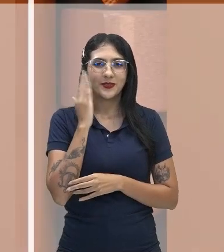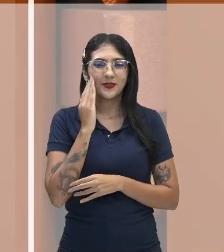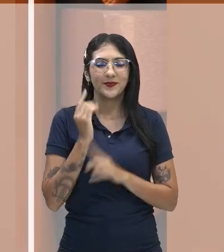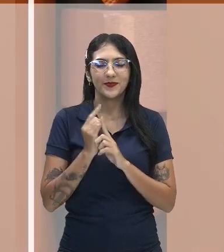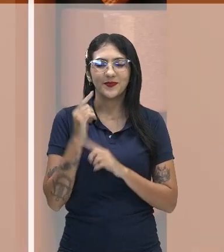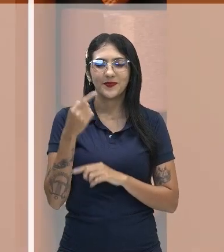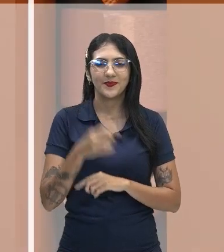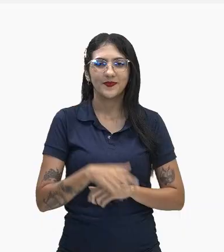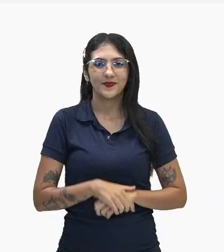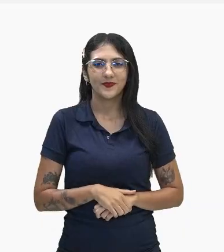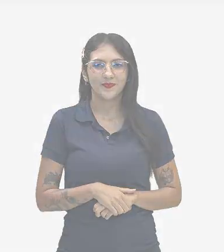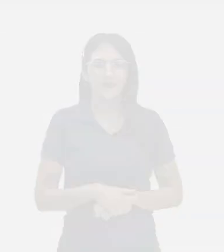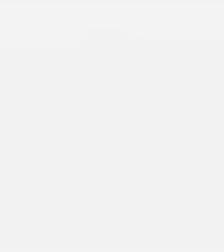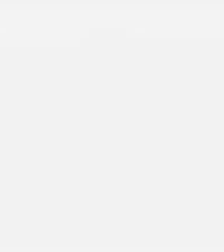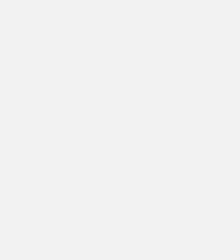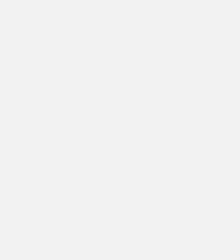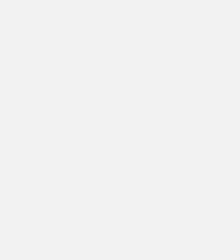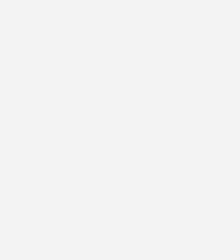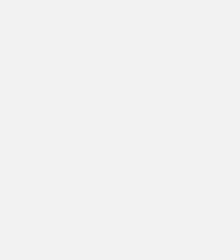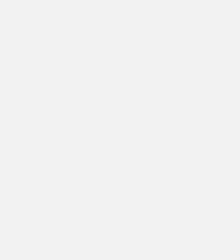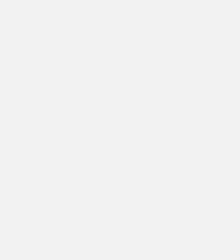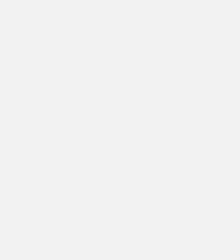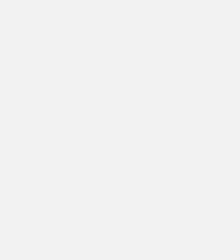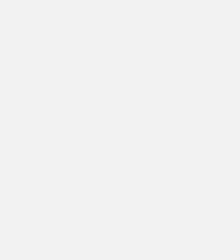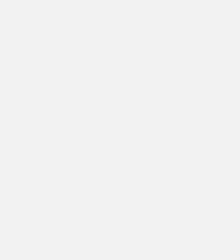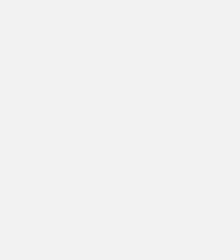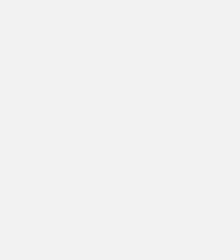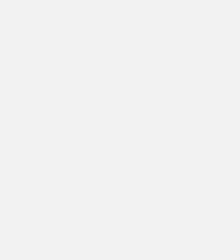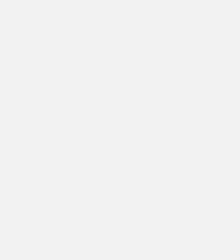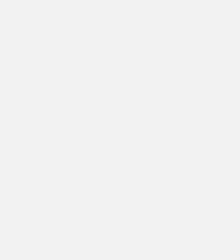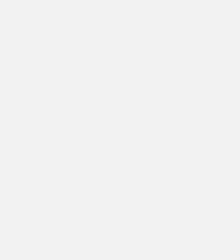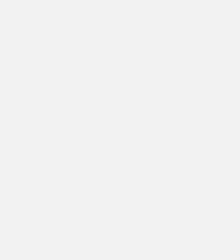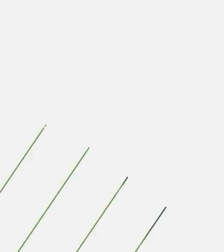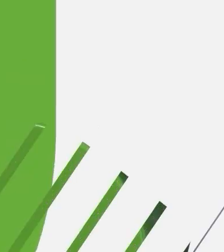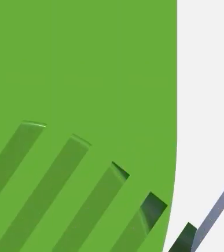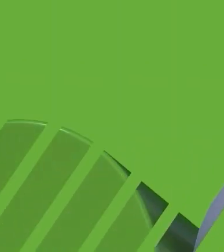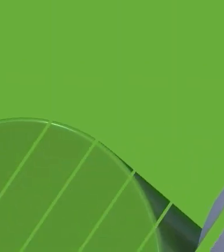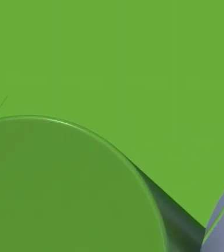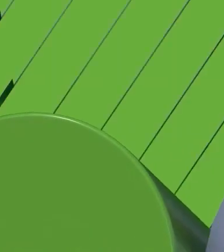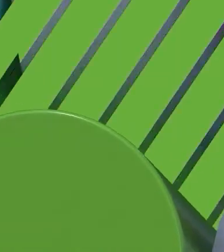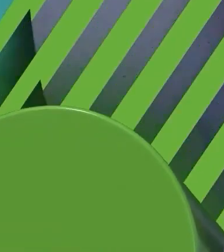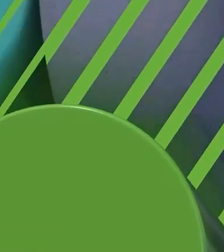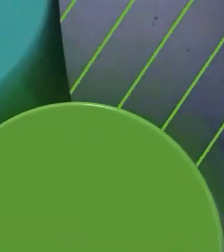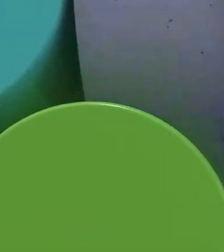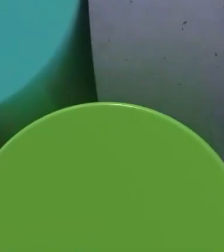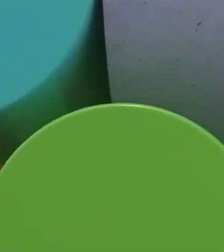Até a próxima!